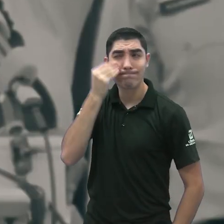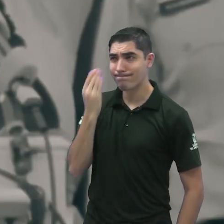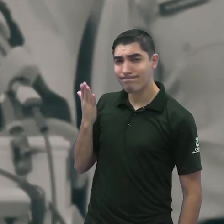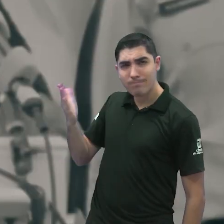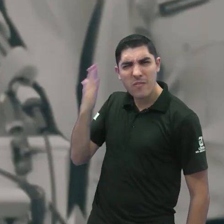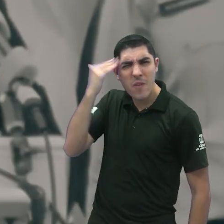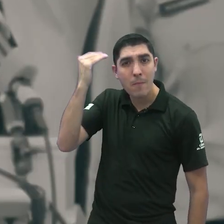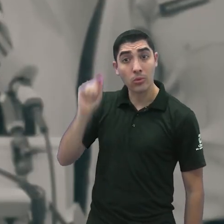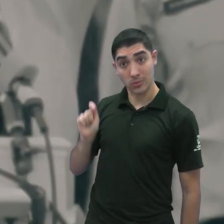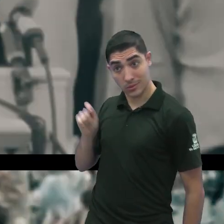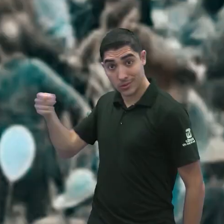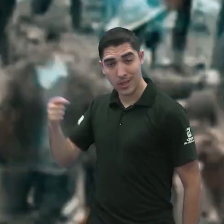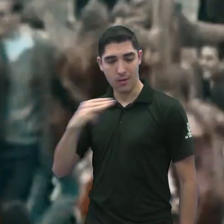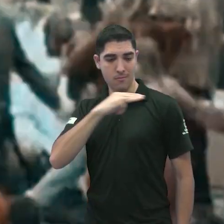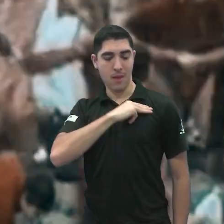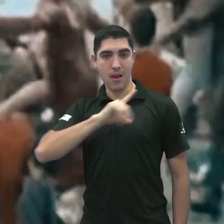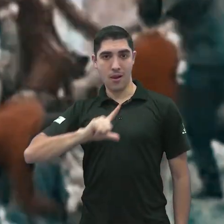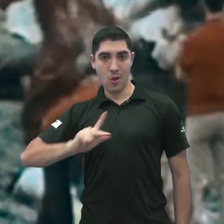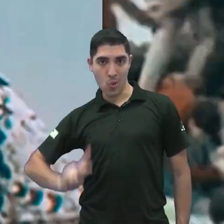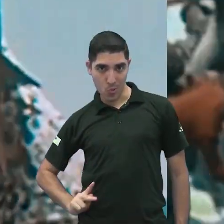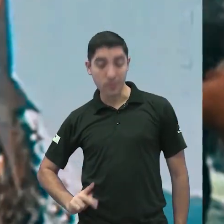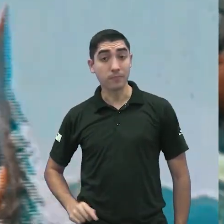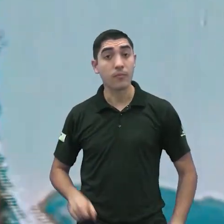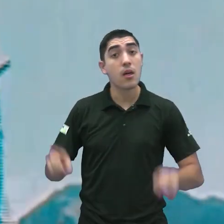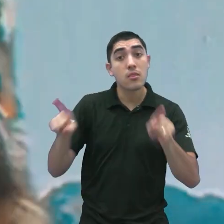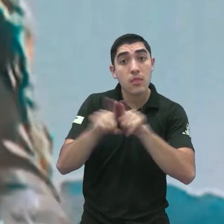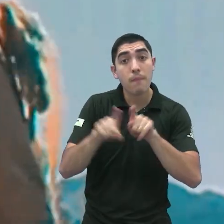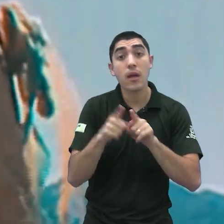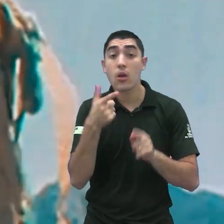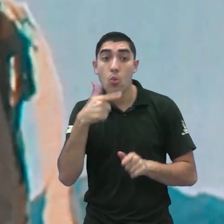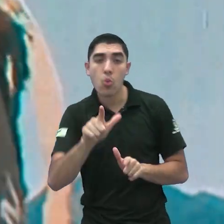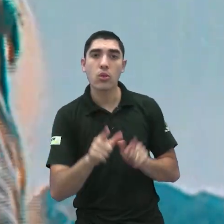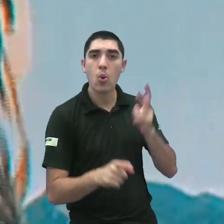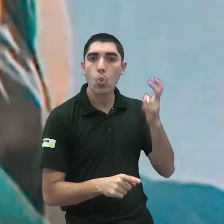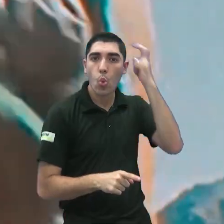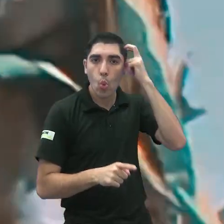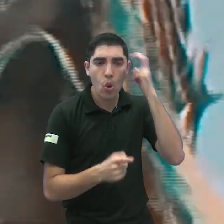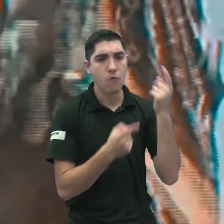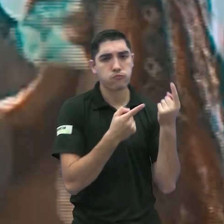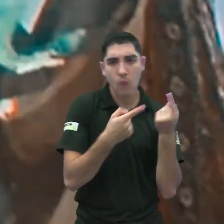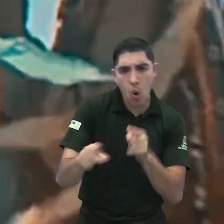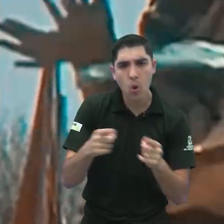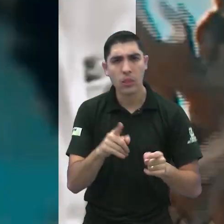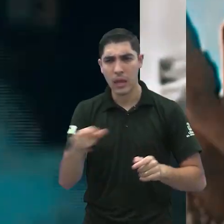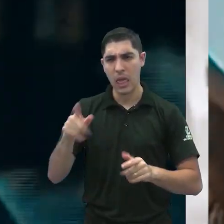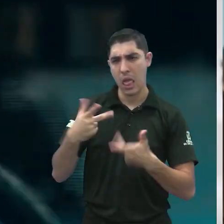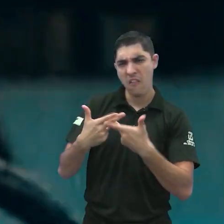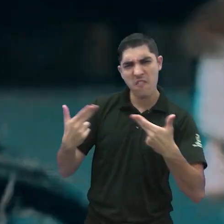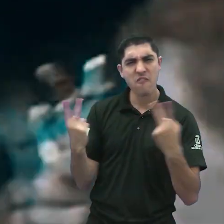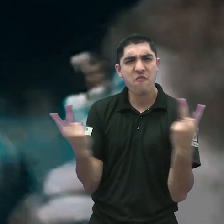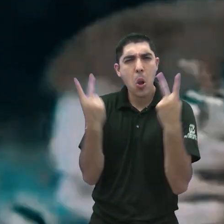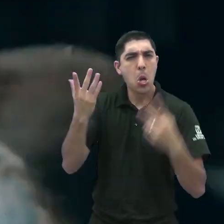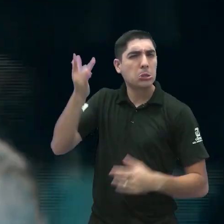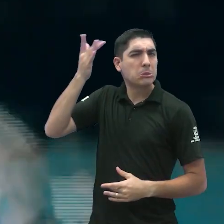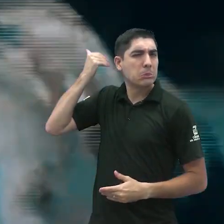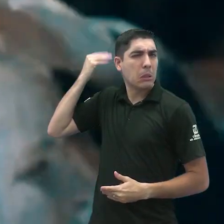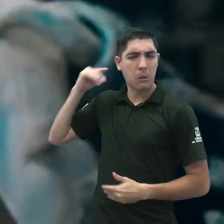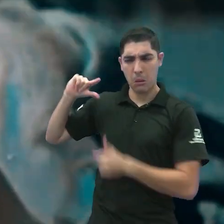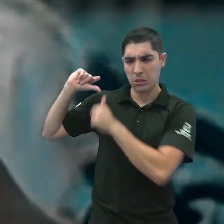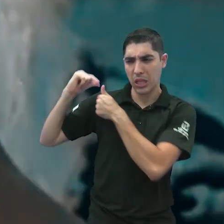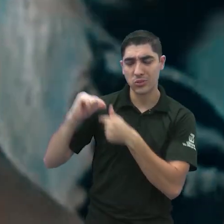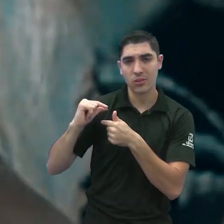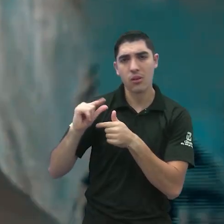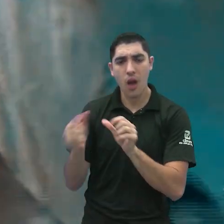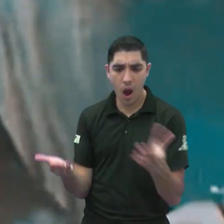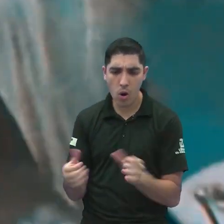Martin Luther King. E, ao mesmo tempo, surgia a contracultura, com jovens questionando valores antigos e buscando um novo jeito